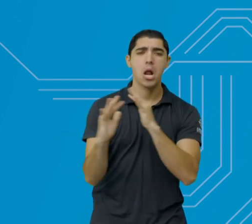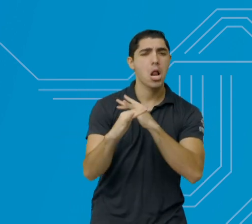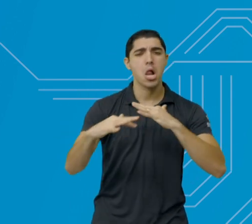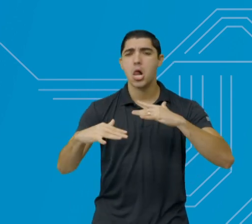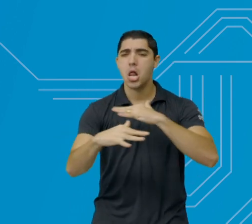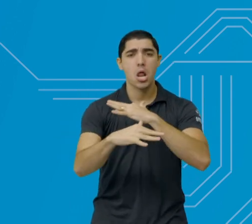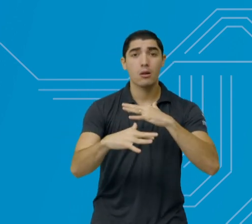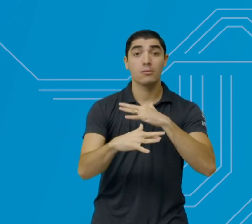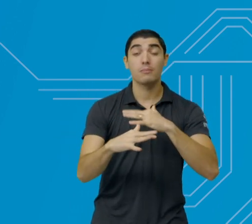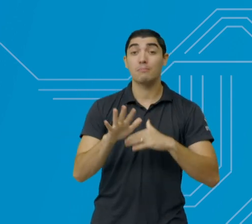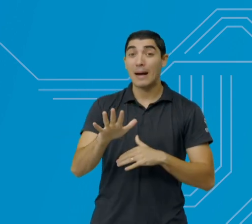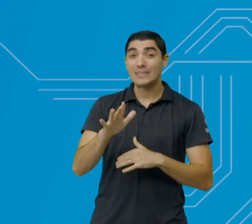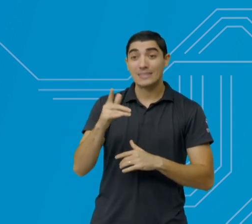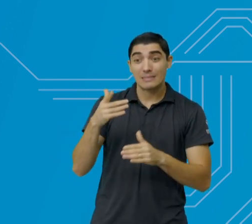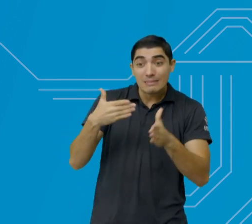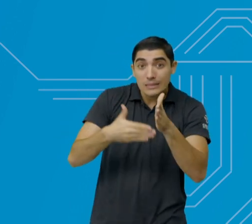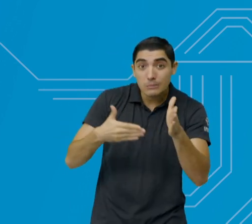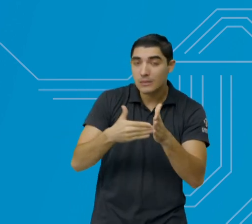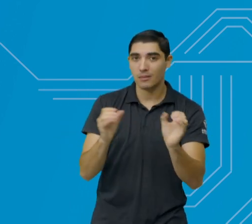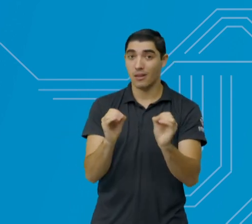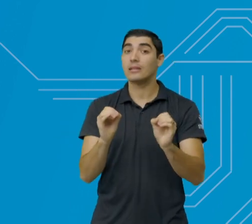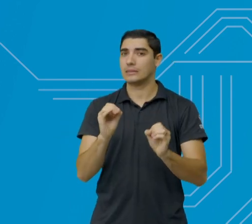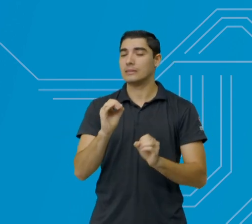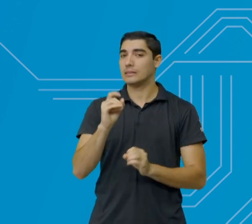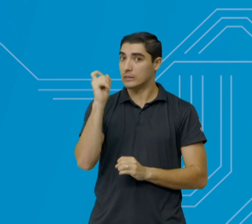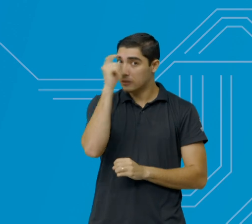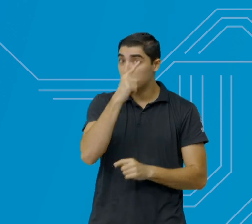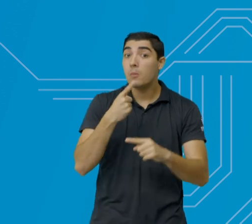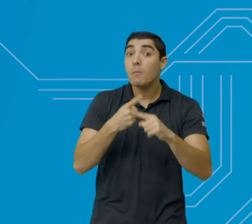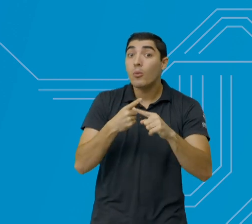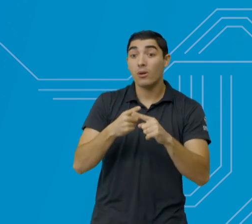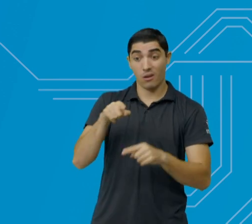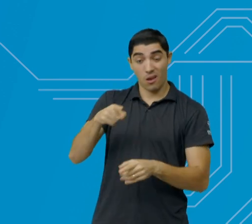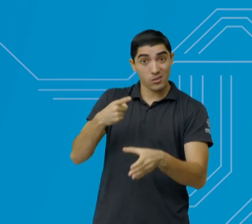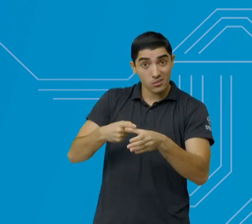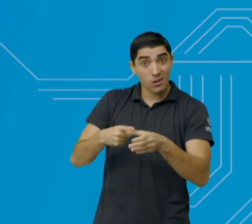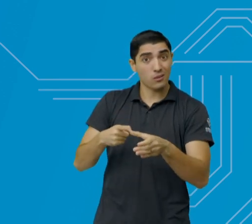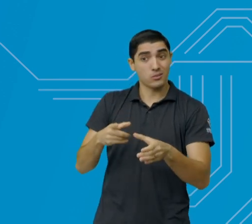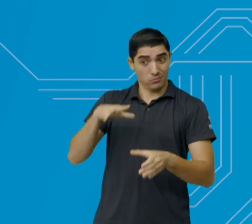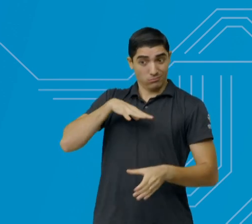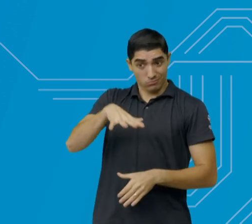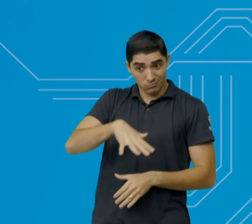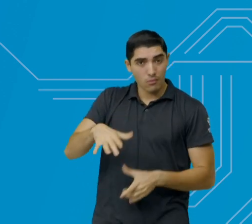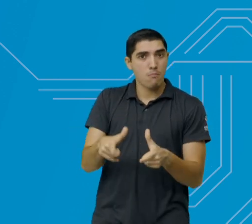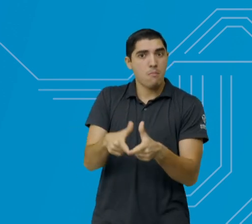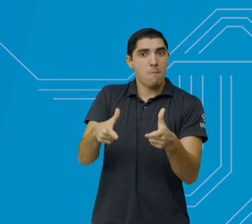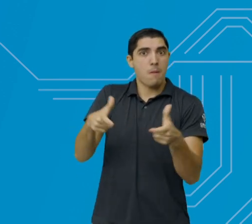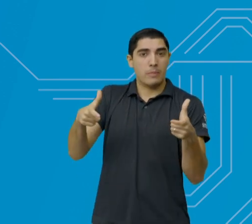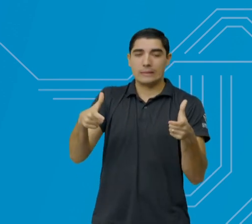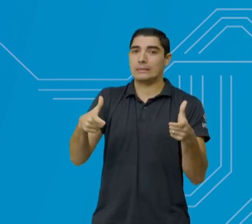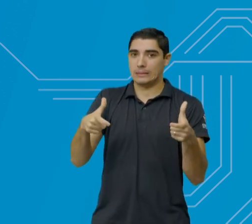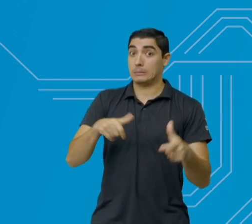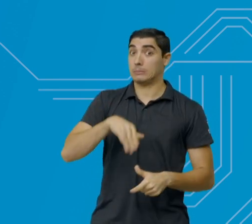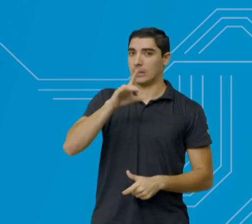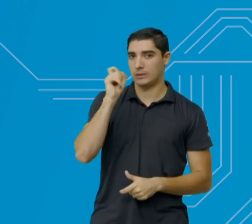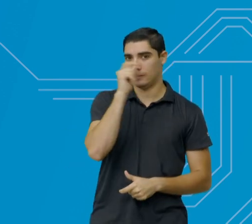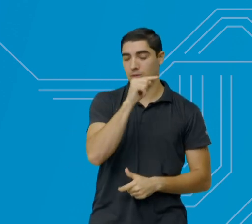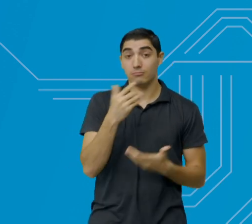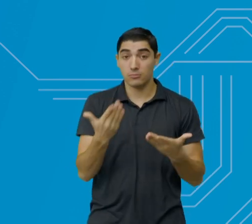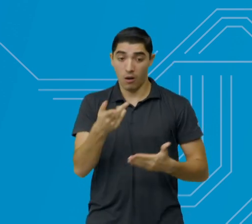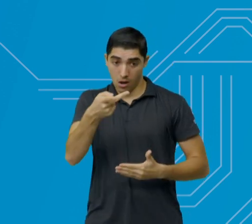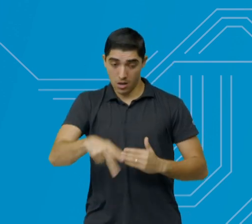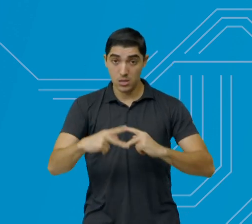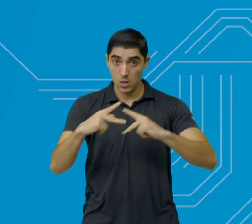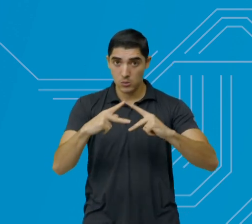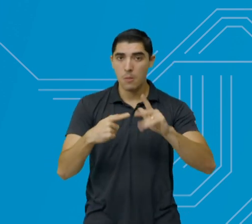diferentes espaços é um desafio, principalmente diante do crescimento do espaço urbano. Nesse episódio, mostramos